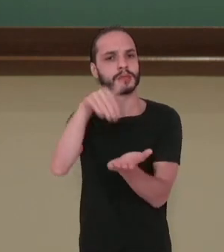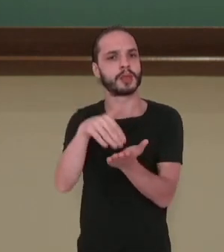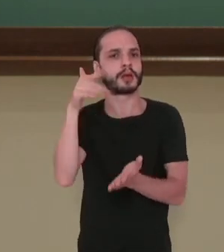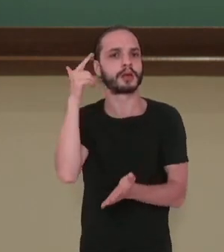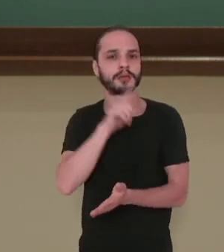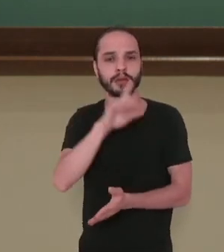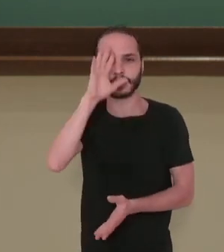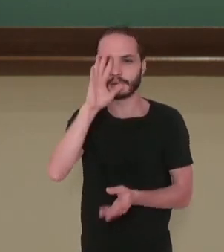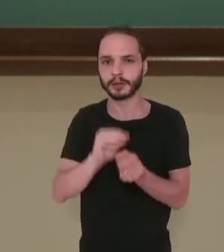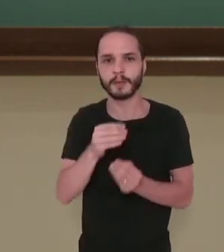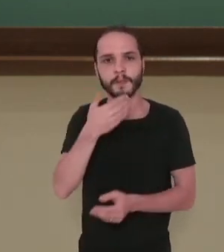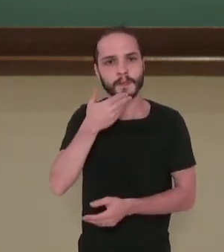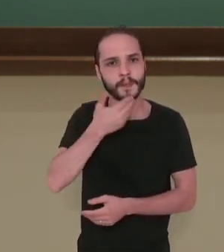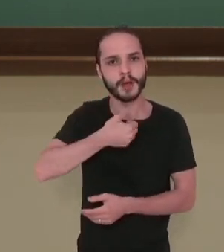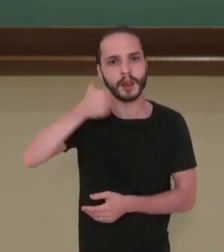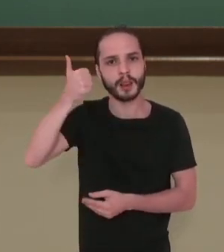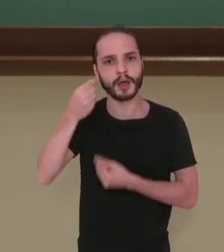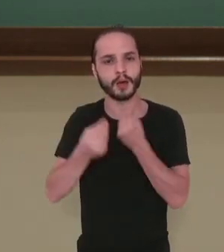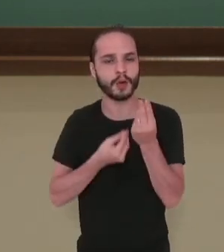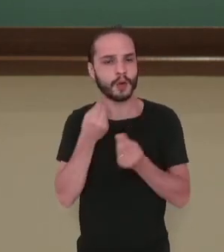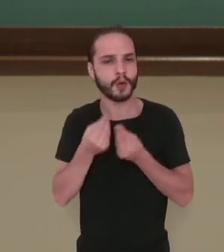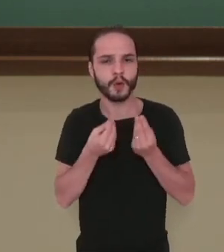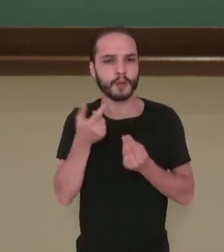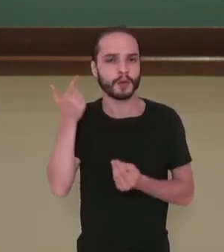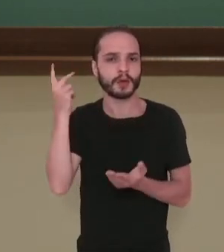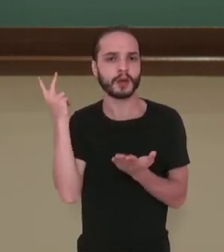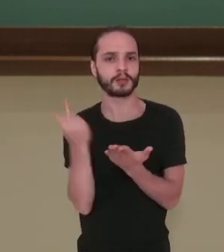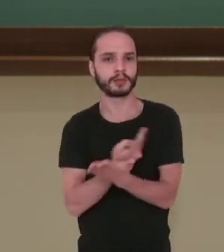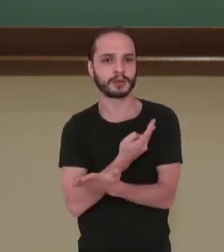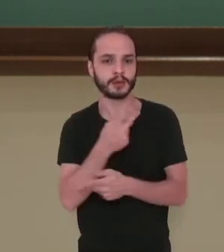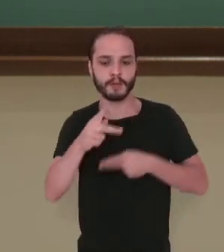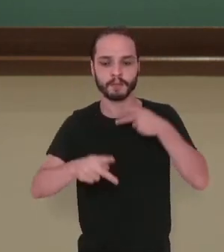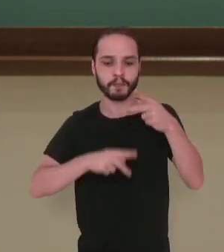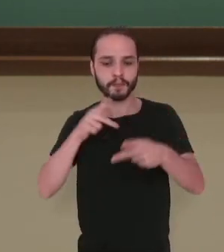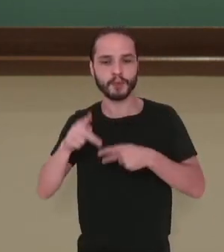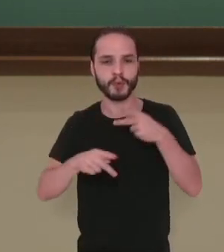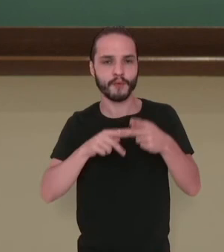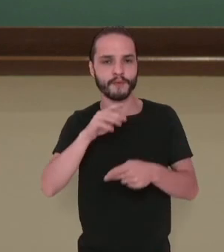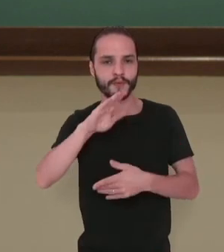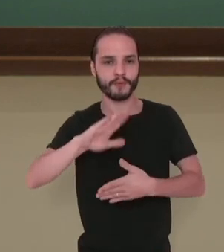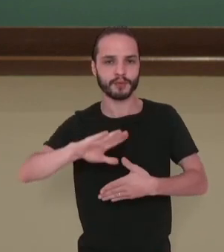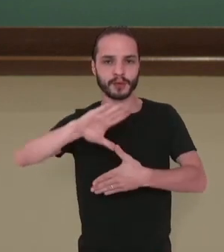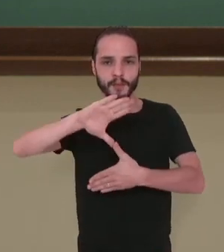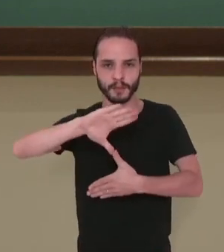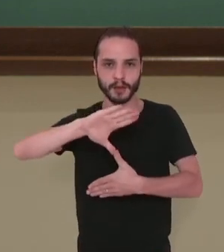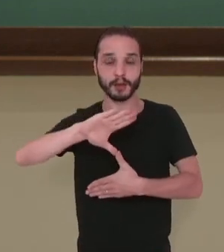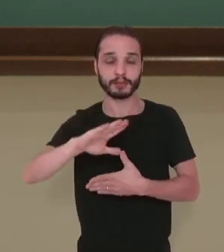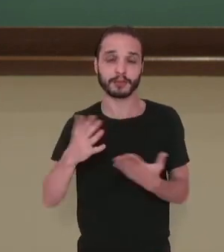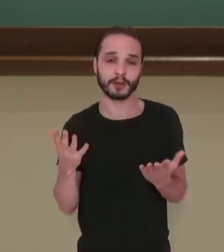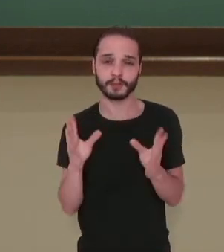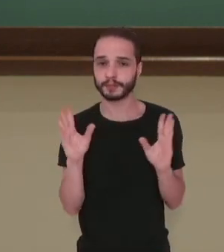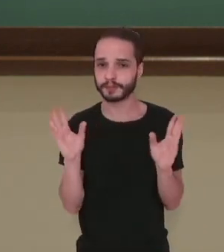possamos entender melhor como se deu realmente o povoamento da América. Tá? Então, foi essa aula que